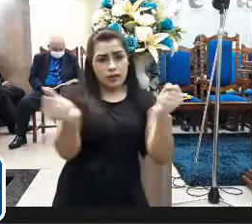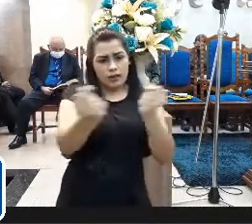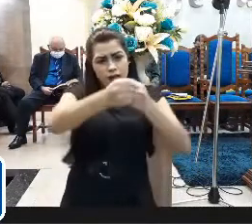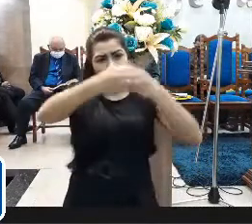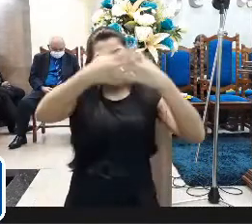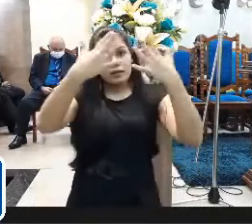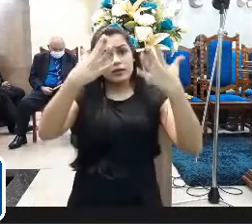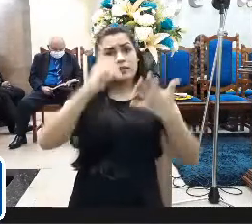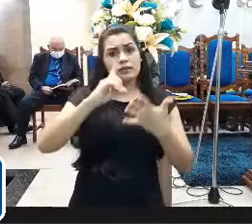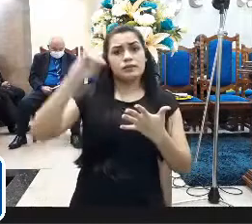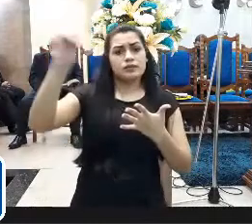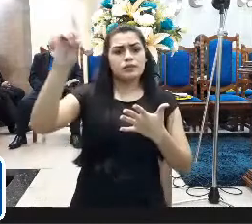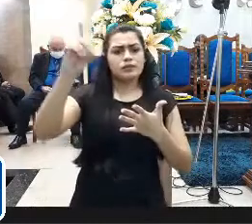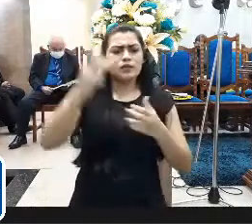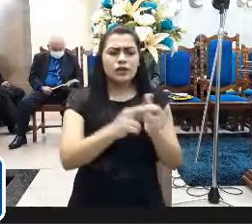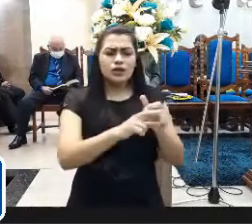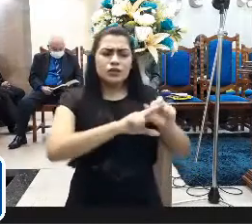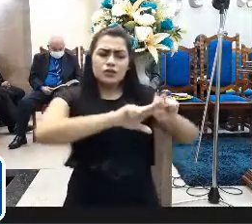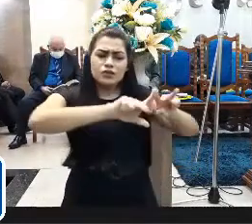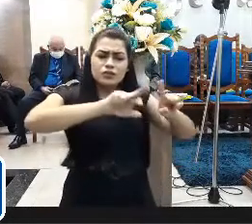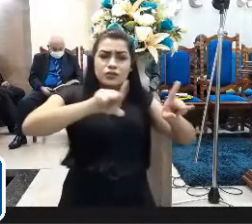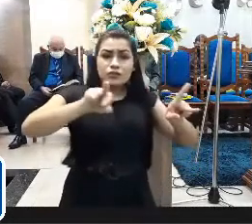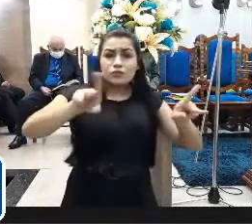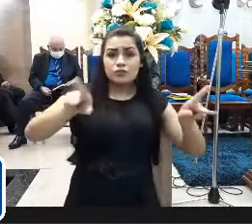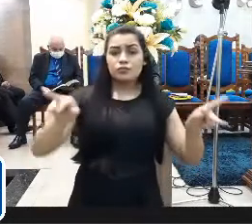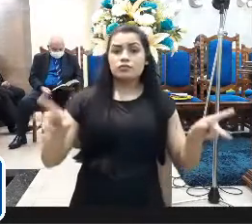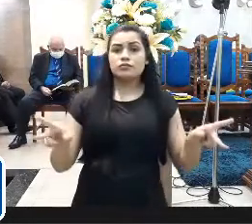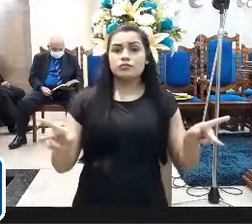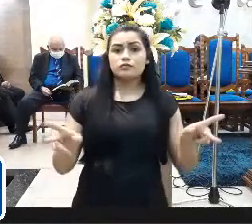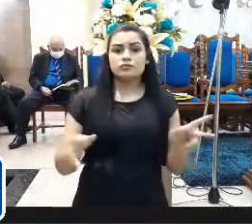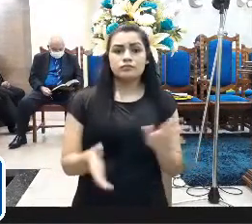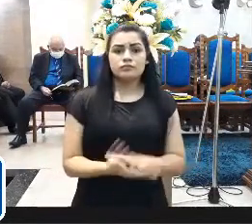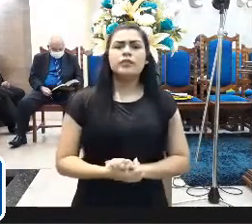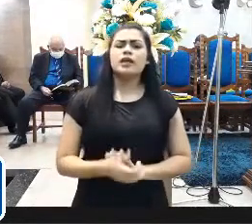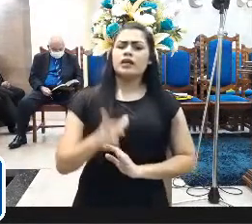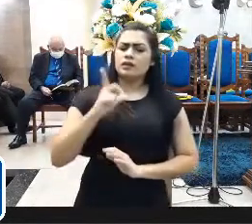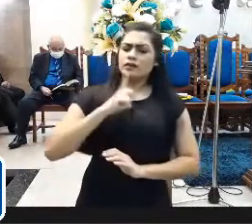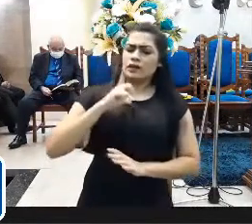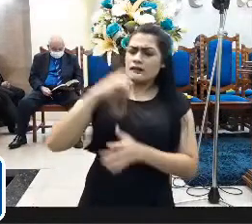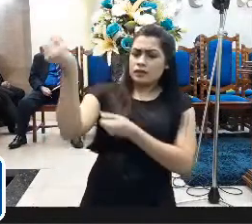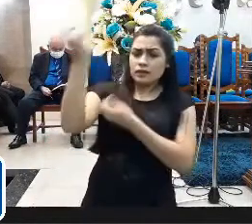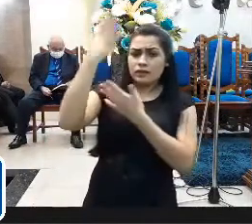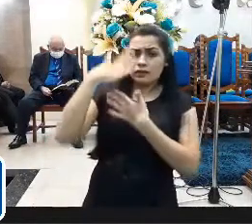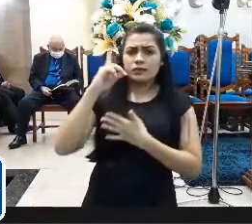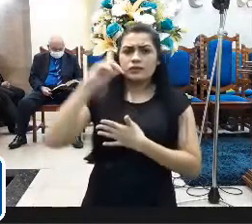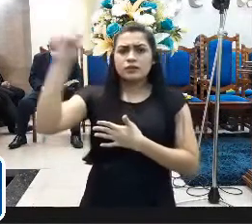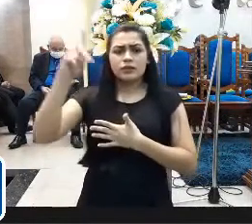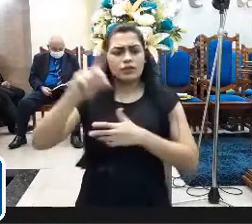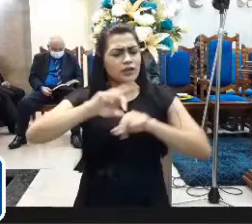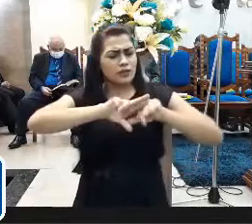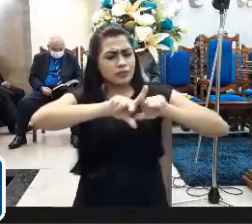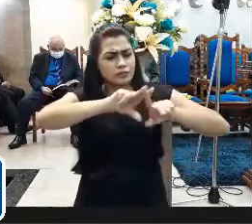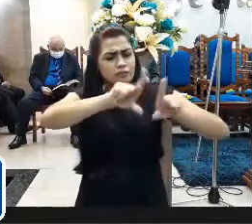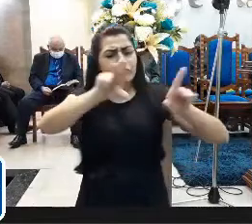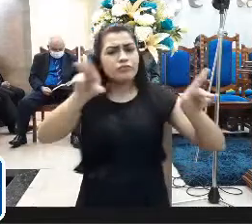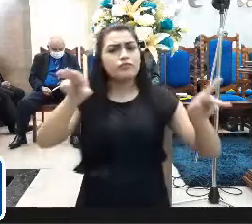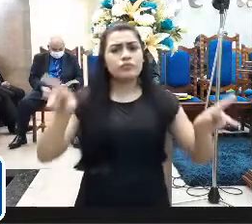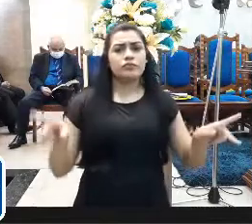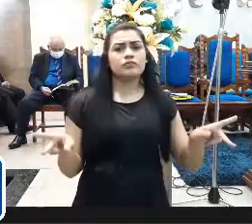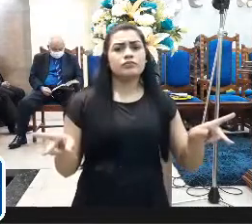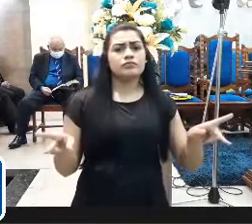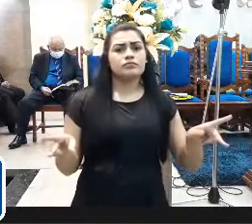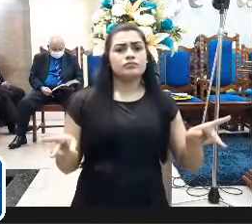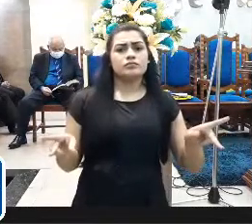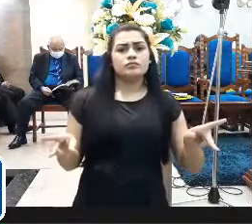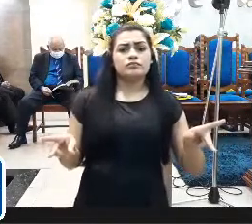formas. Pedro está dizendo: olha, tem graça, e essa graça, ela é múltipla, a multiforme graça. De